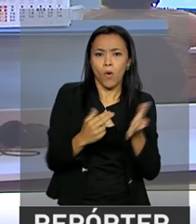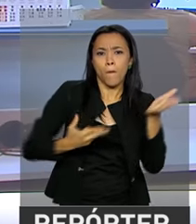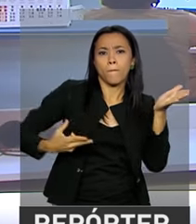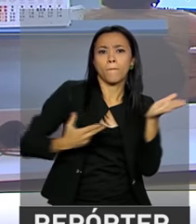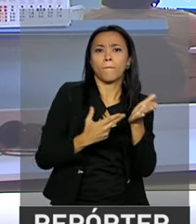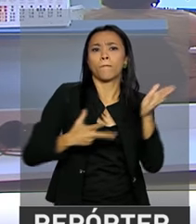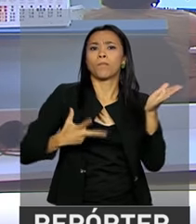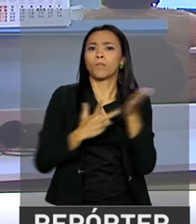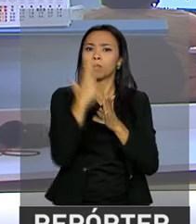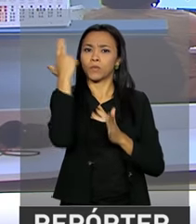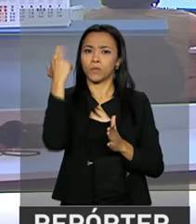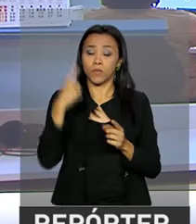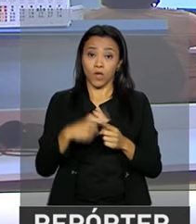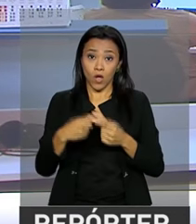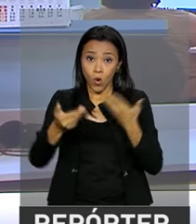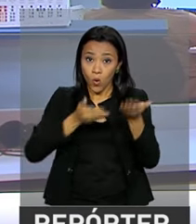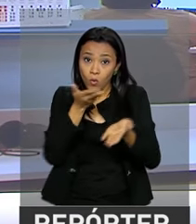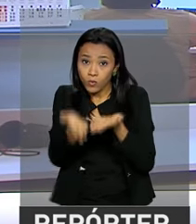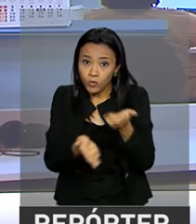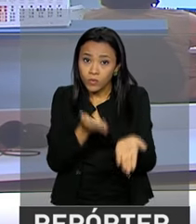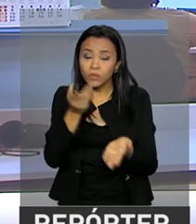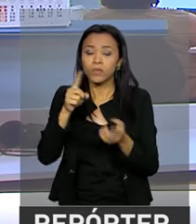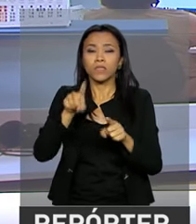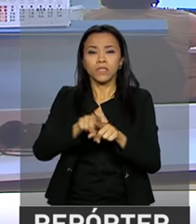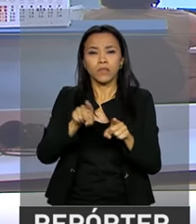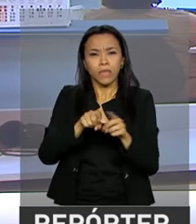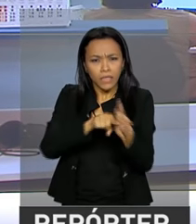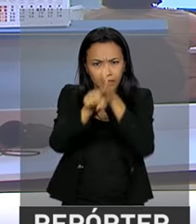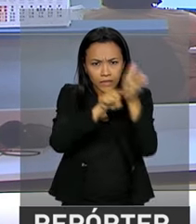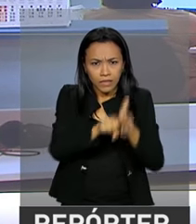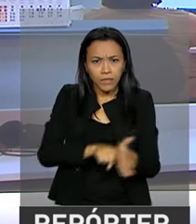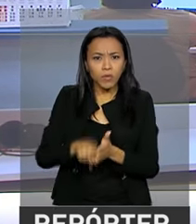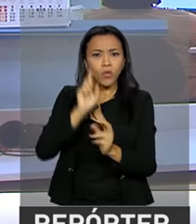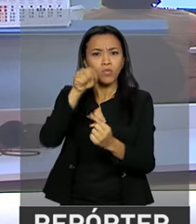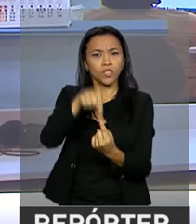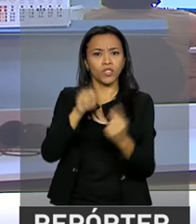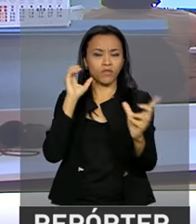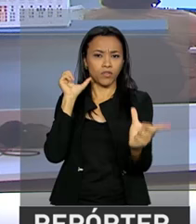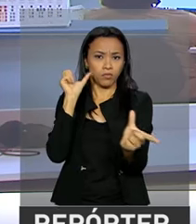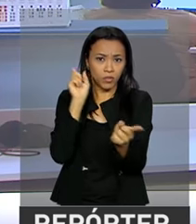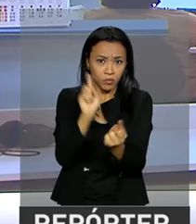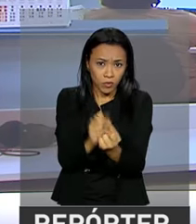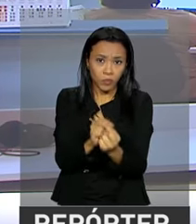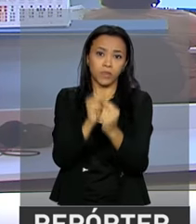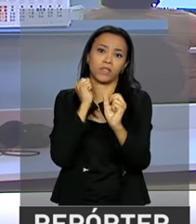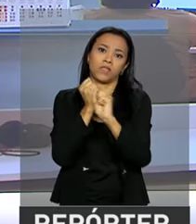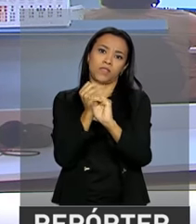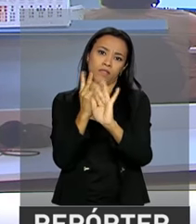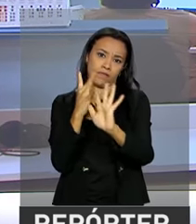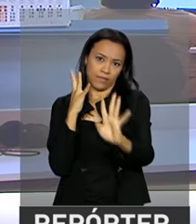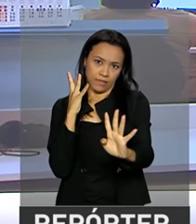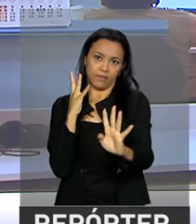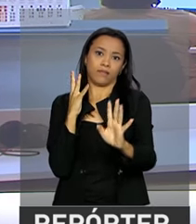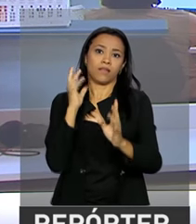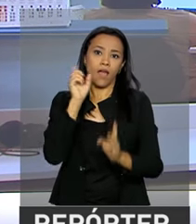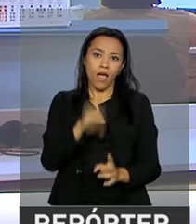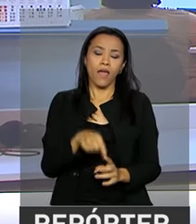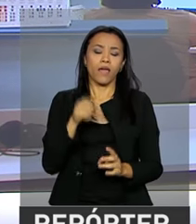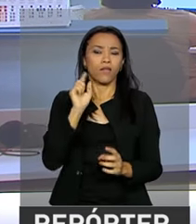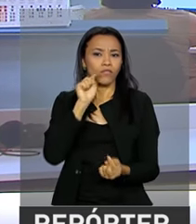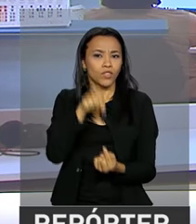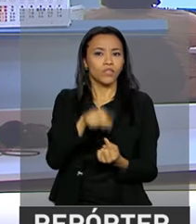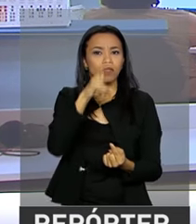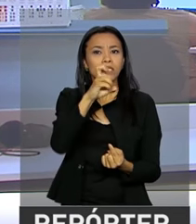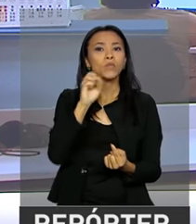consultas e exames pré-cirúrgicos para ajudar a desafogar as filas. O desafio é fazer mais de 5 mil